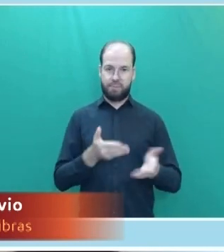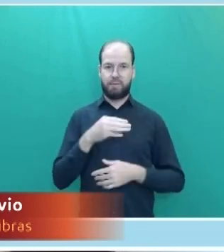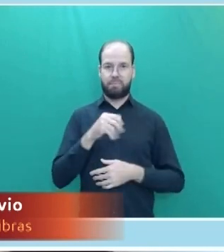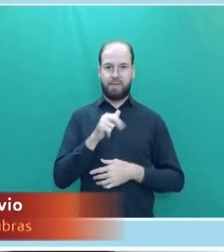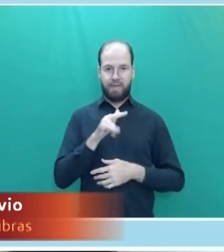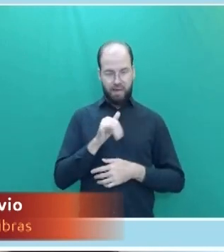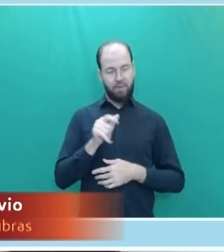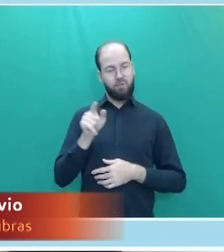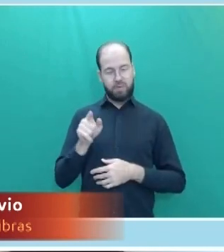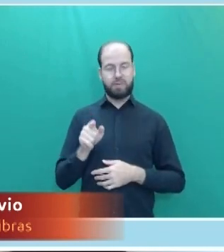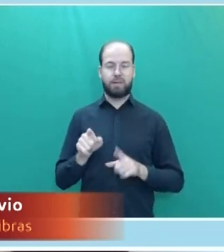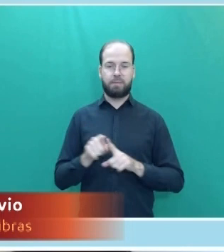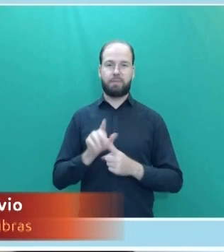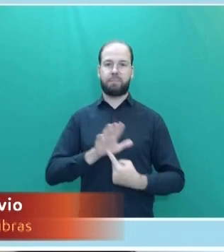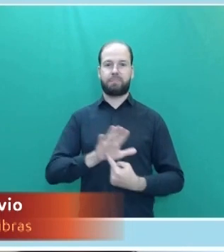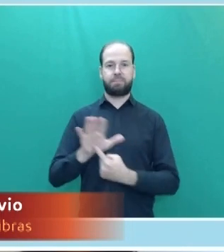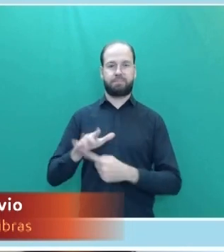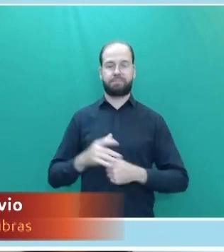se apresente para o nosso público.